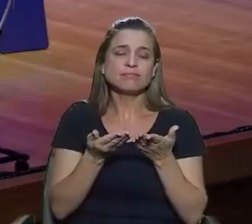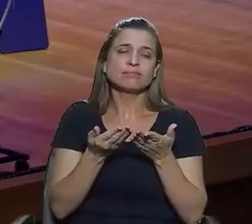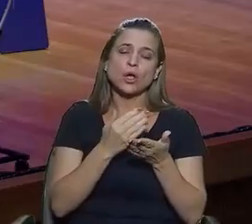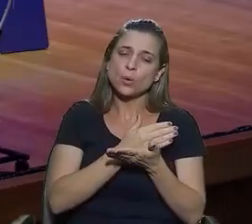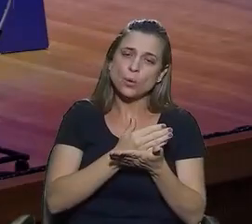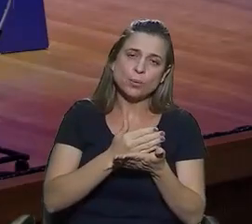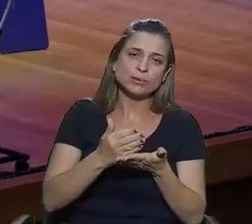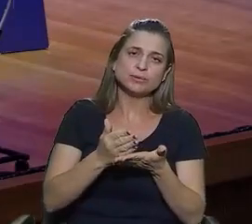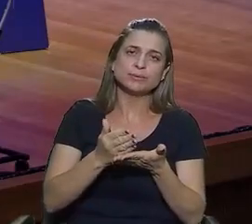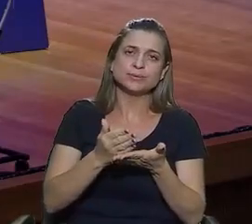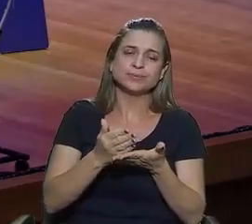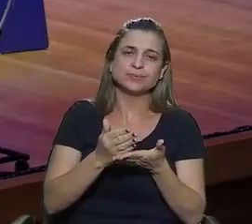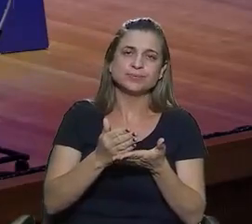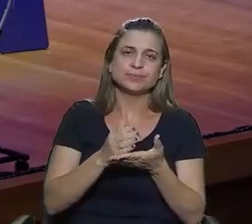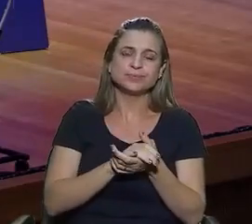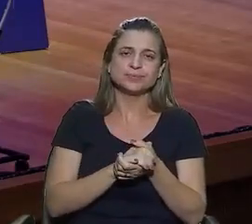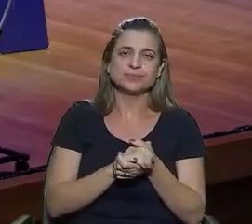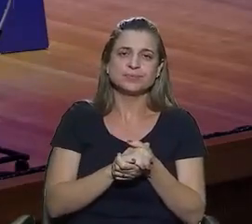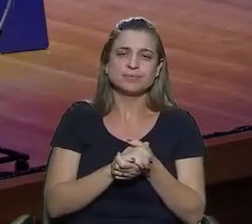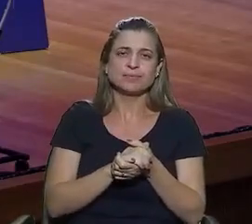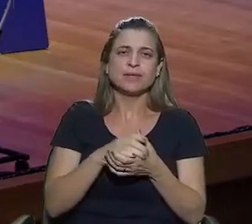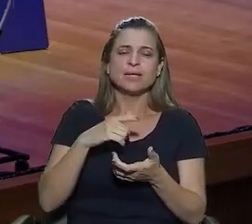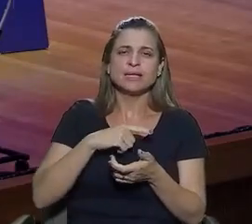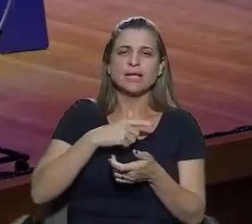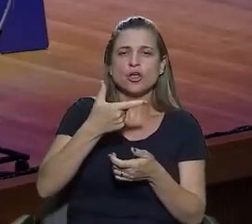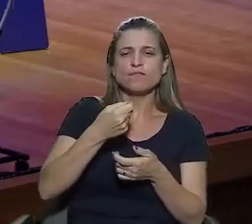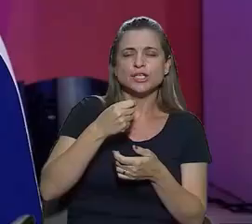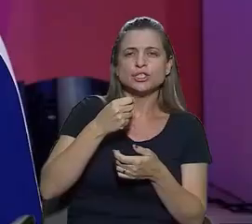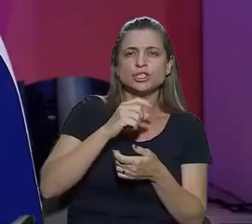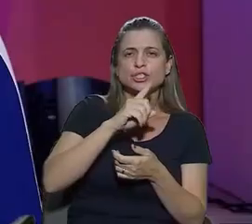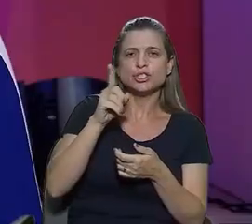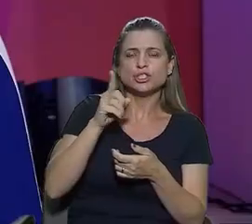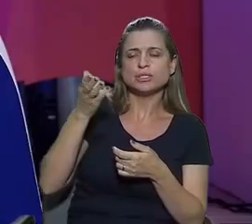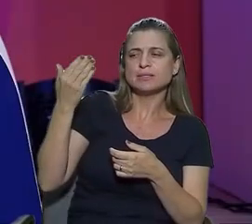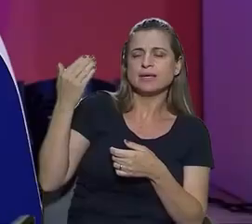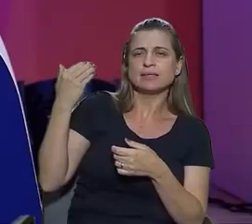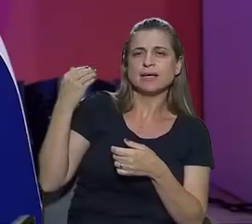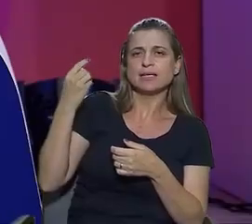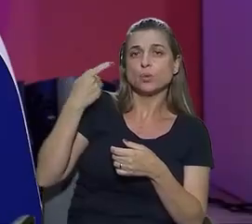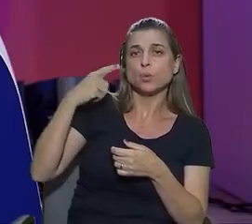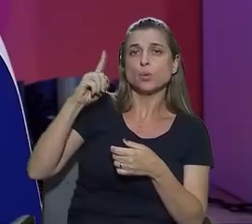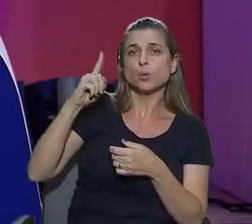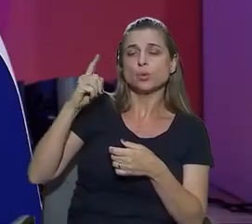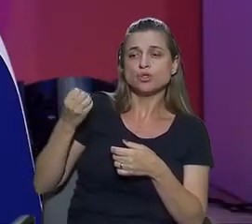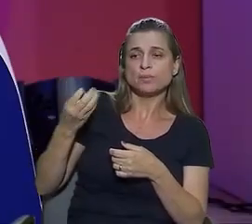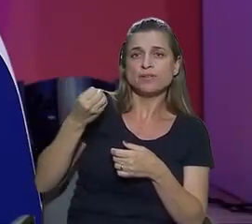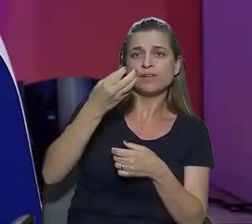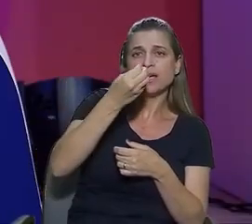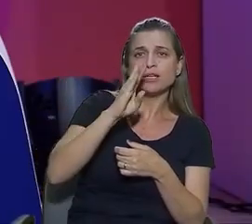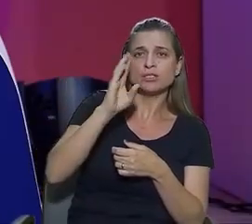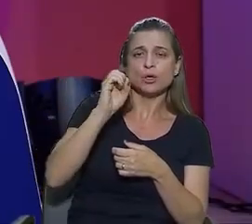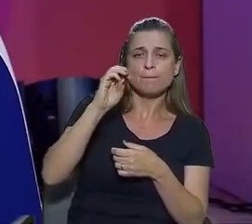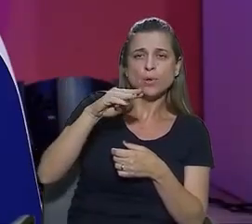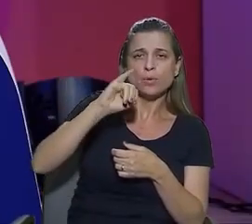tudo começou. E tem mais ou menos uns 20 dias atrás que eu fiz a última viagem, que foi para Bom Jesus da